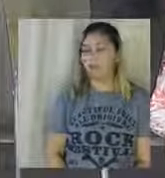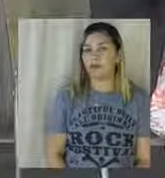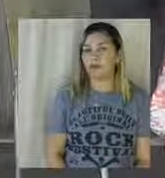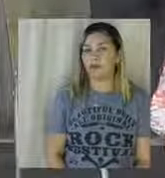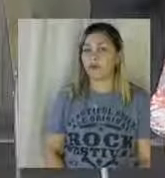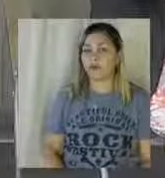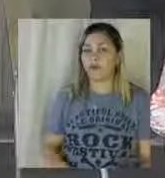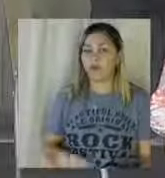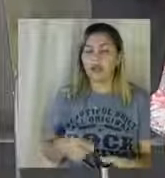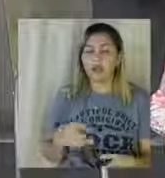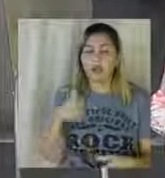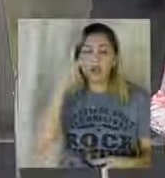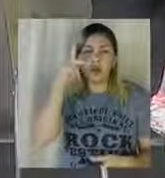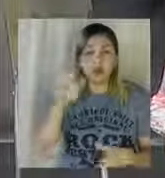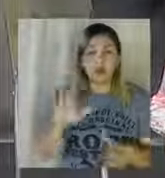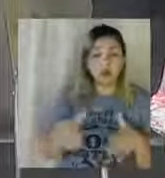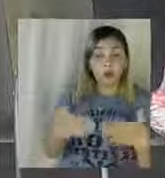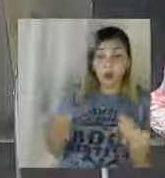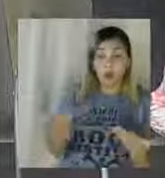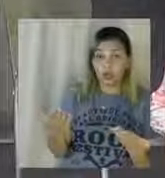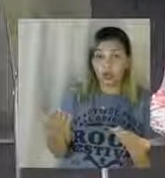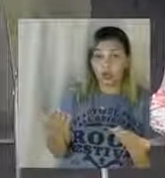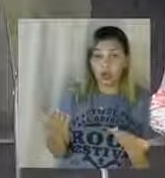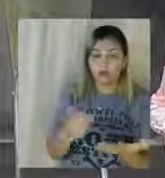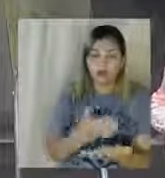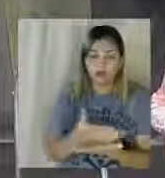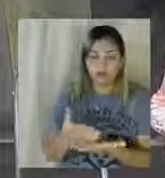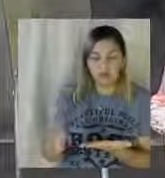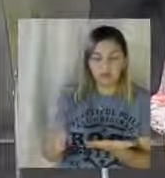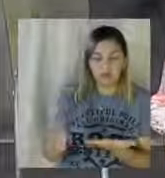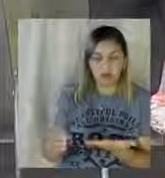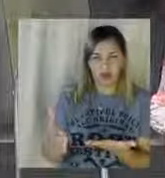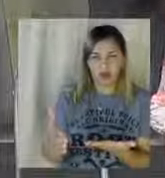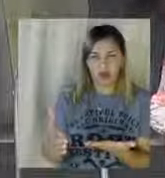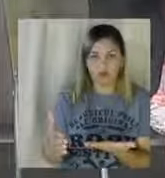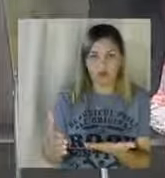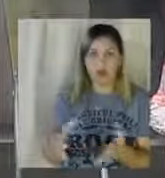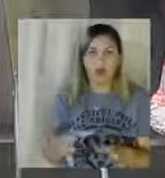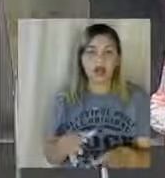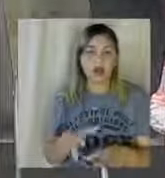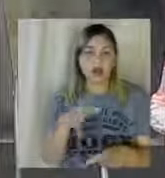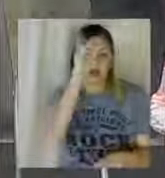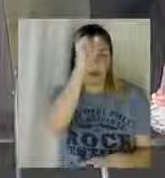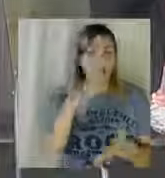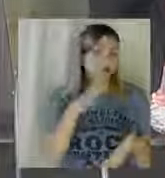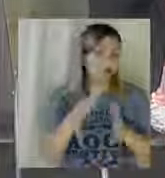Quando você iniciou Libras? Quando você sentiu necessidade